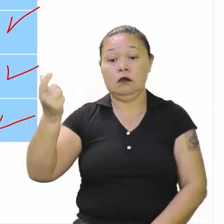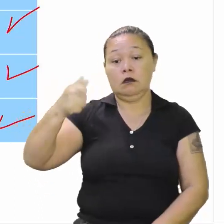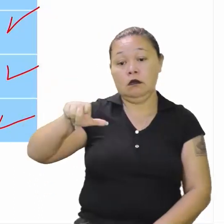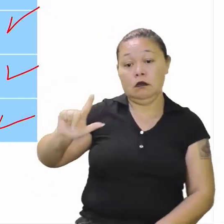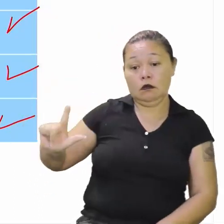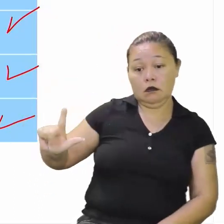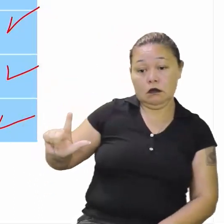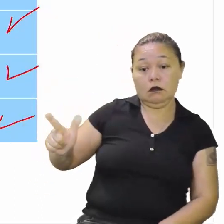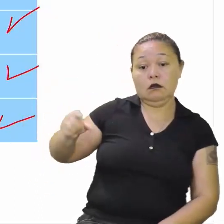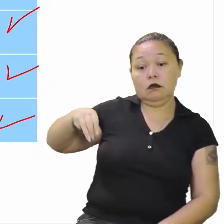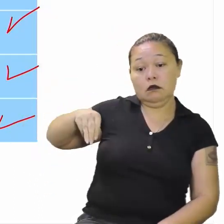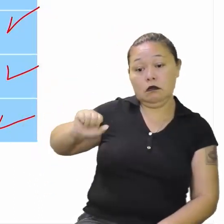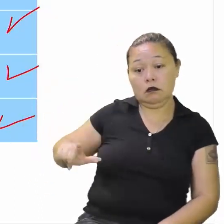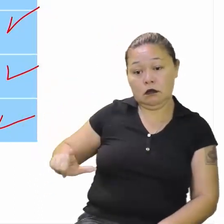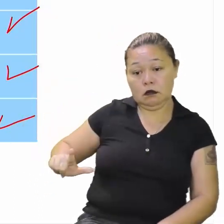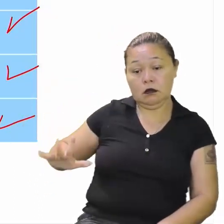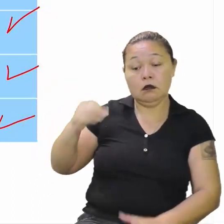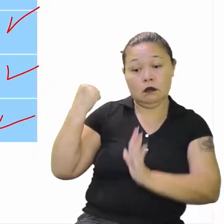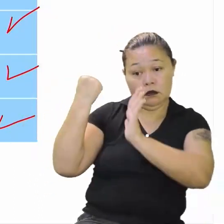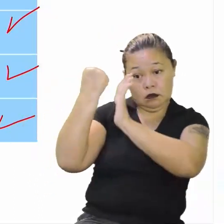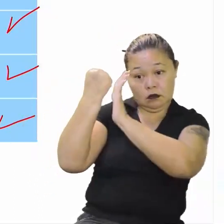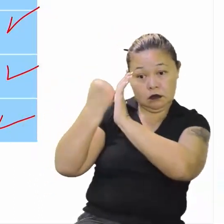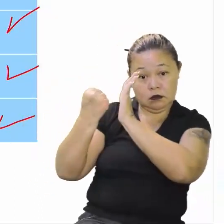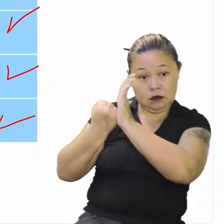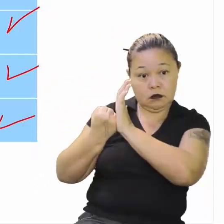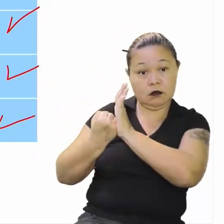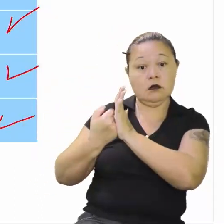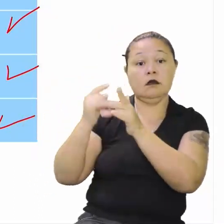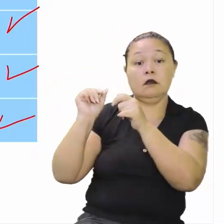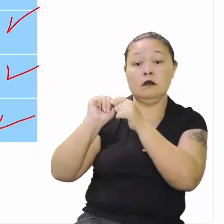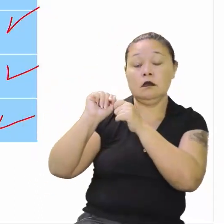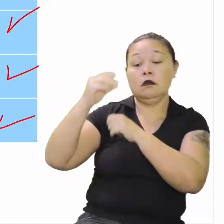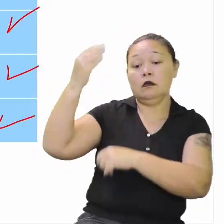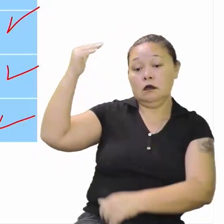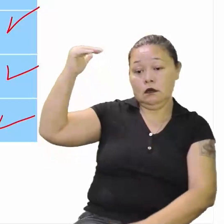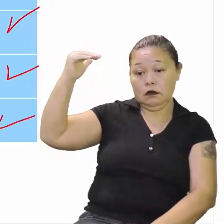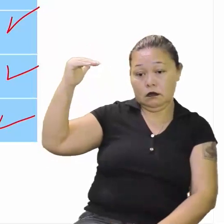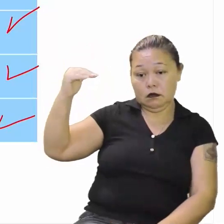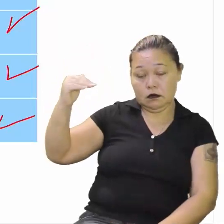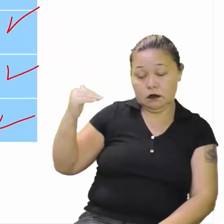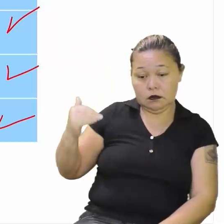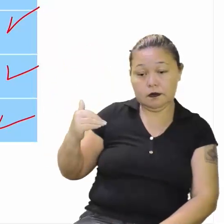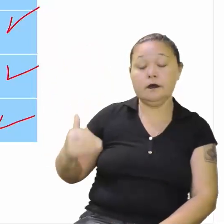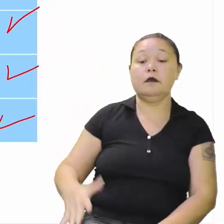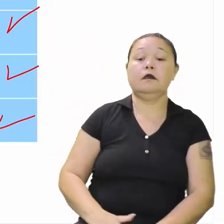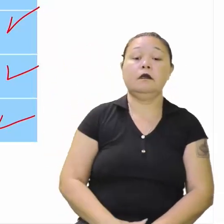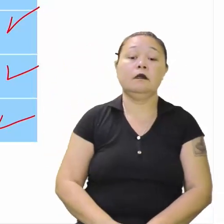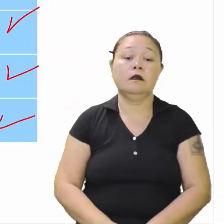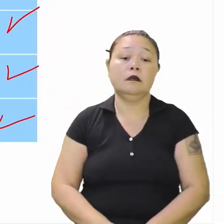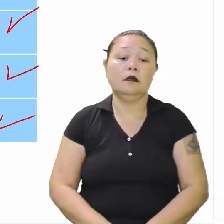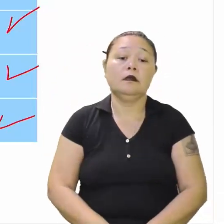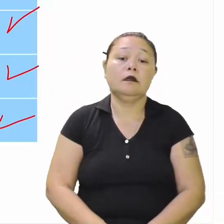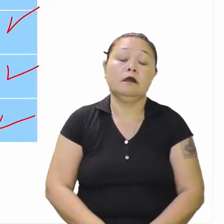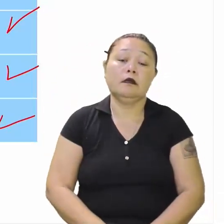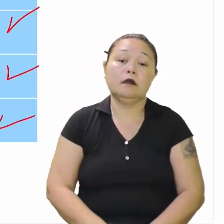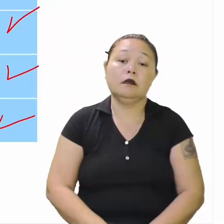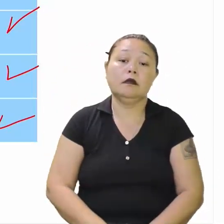mililitro. Então, metro cúbico, decímetro cúbico, centímetro cúbico, litro,